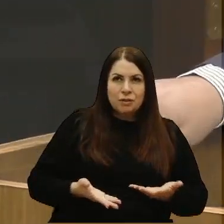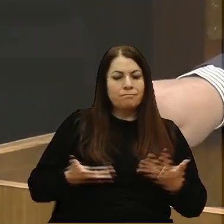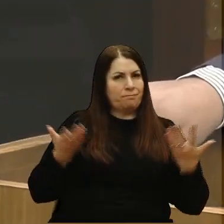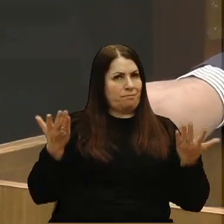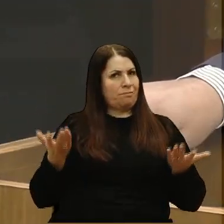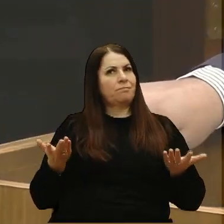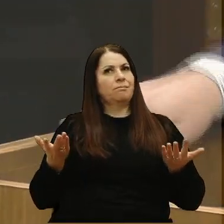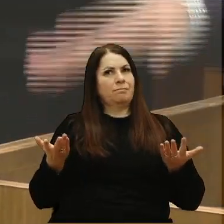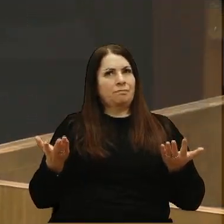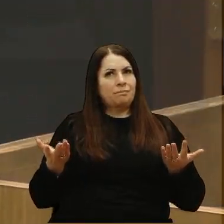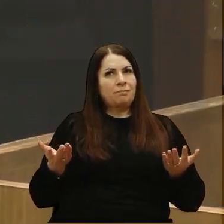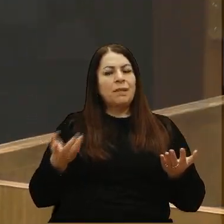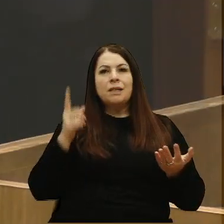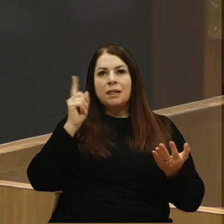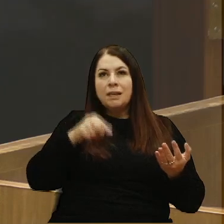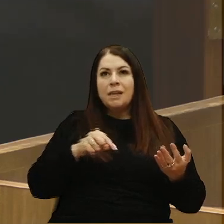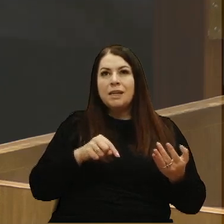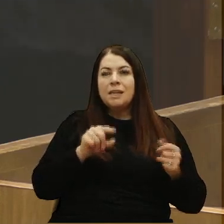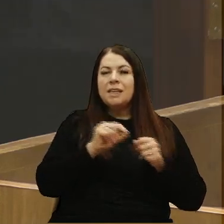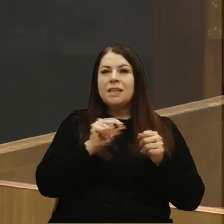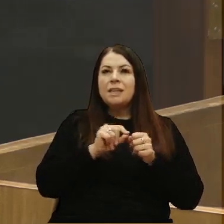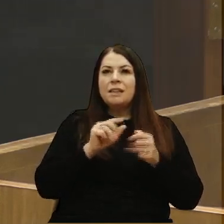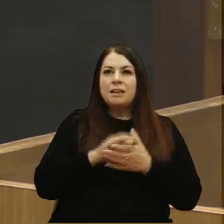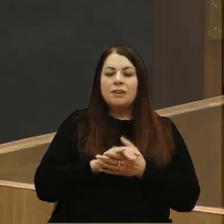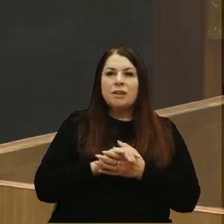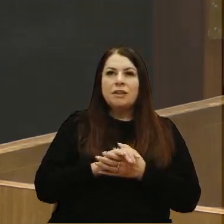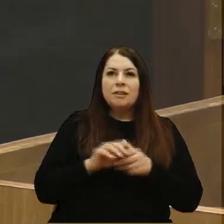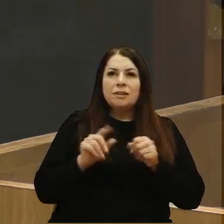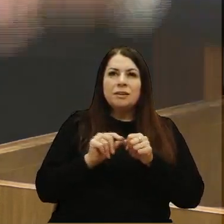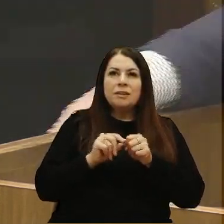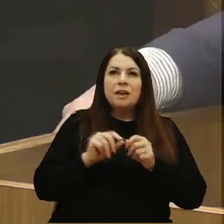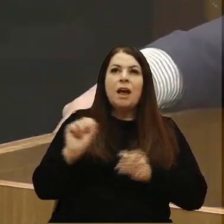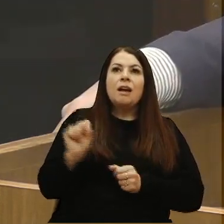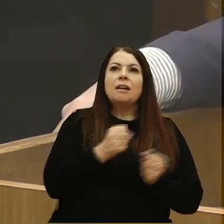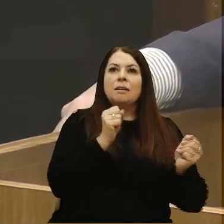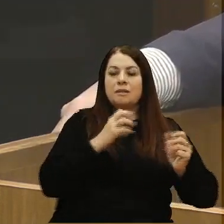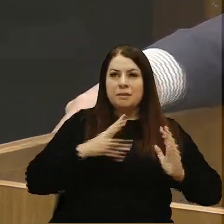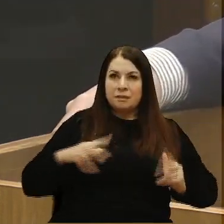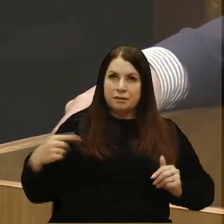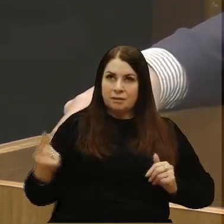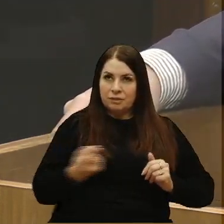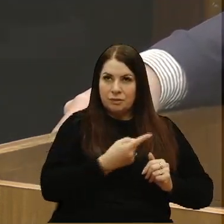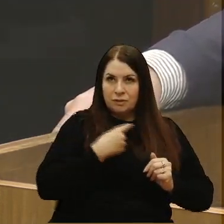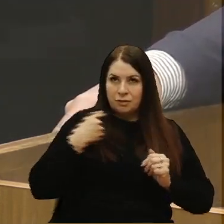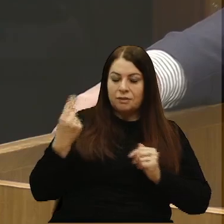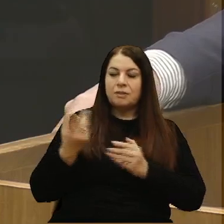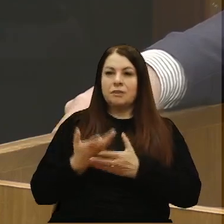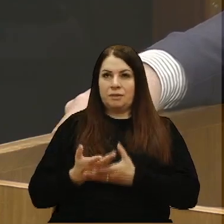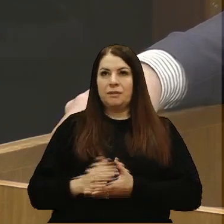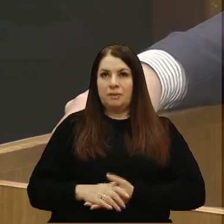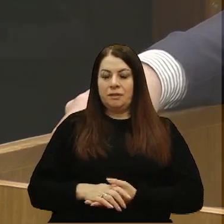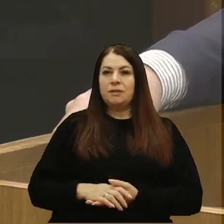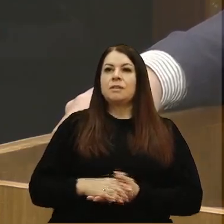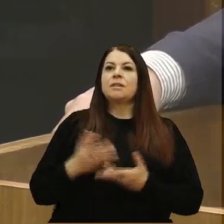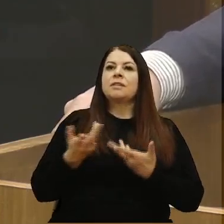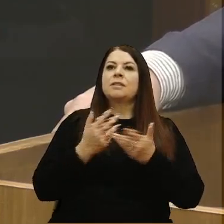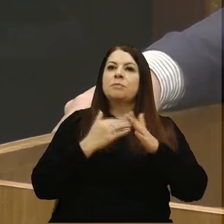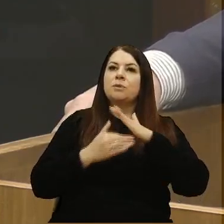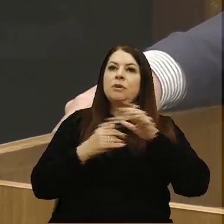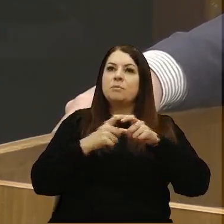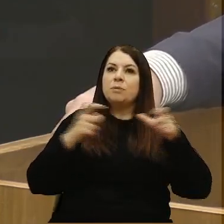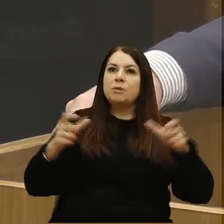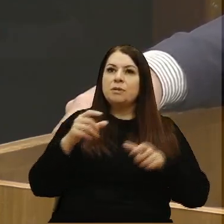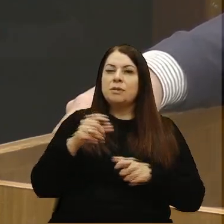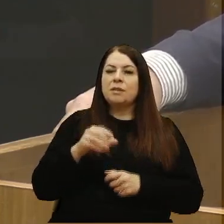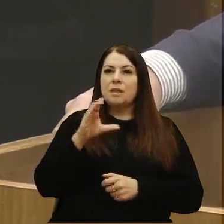cá, quem é que é faxineira e faxineiro na maior parte dos lugares não são os imigrantes? A SIC